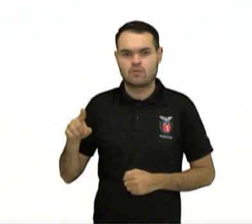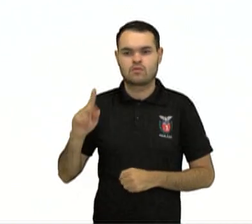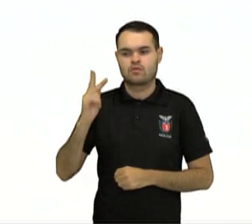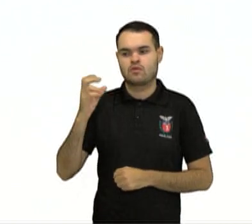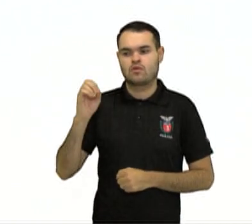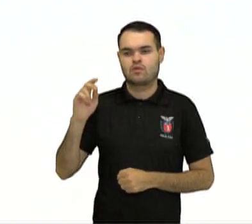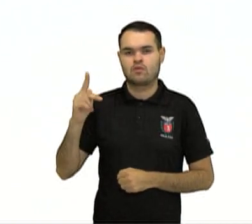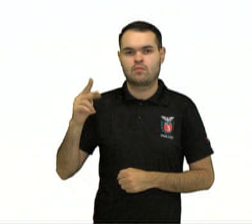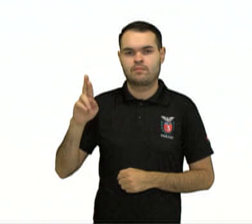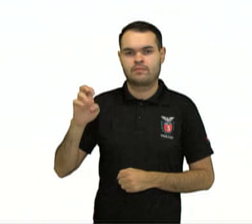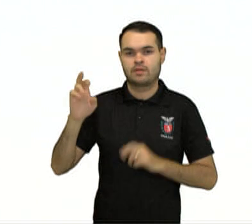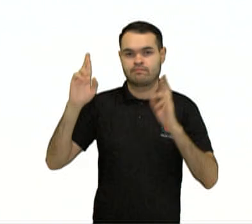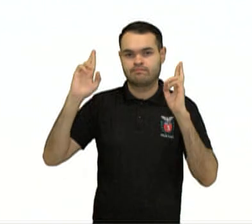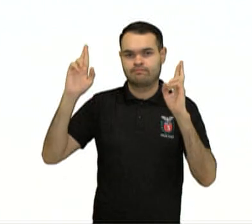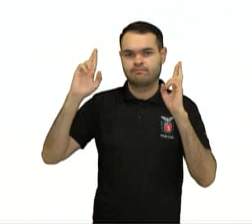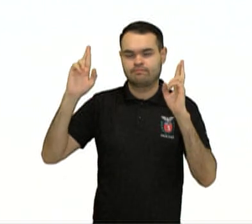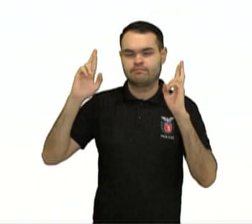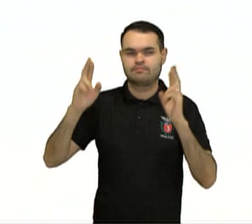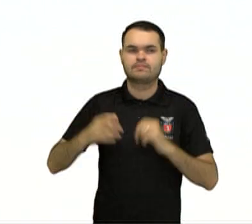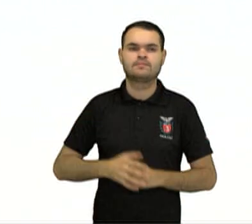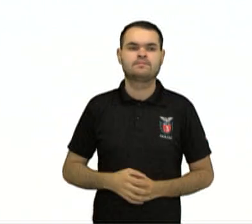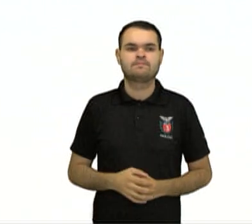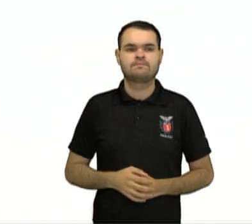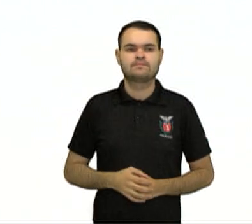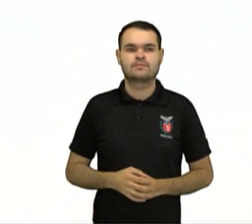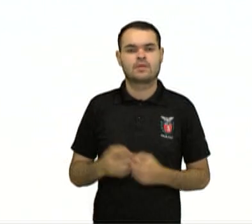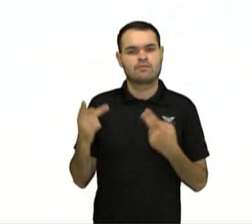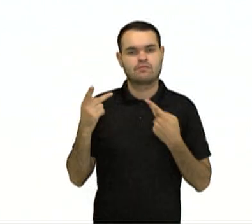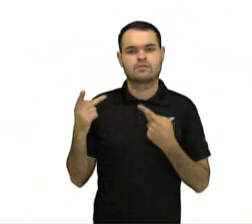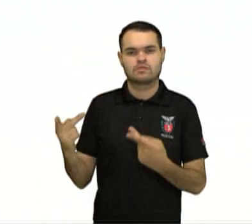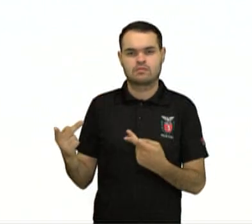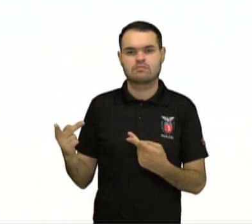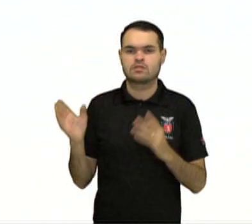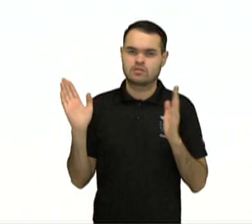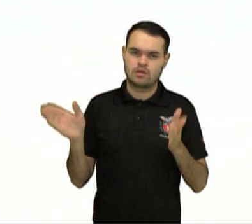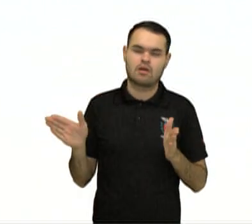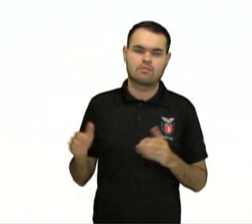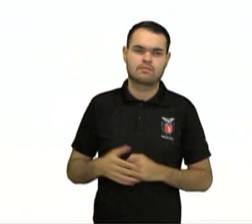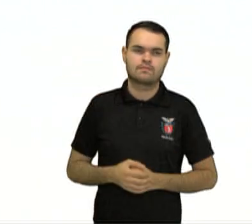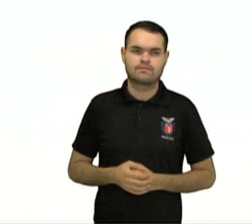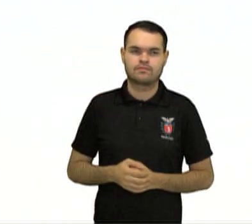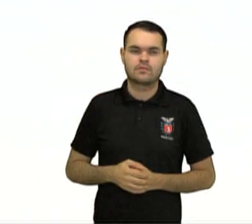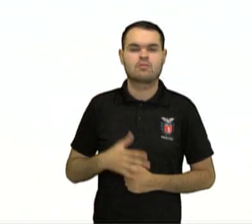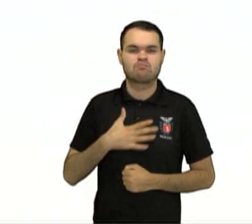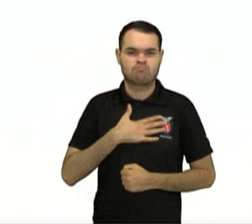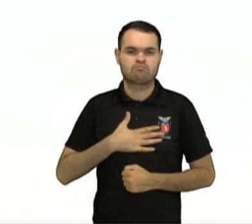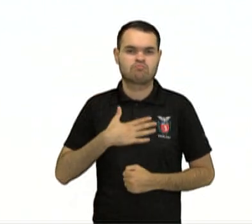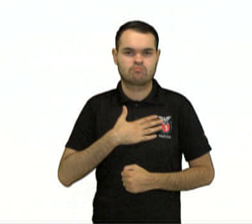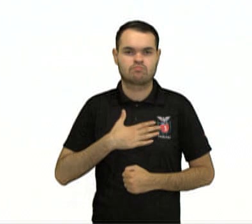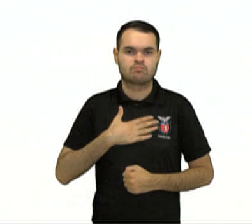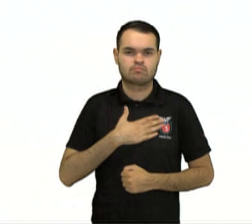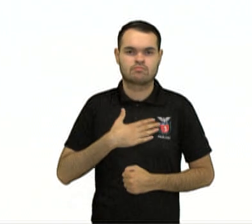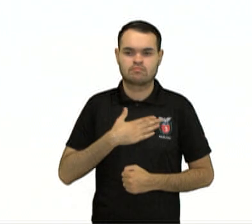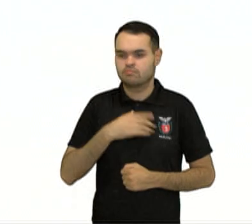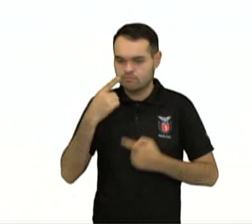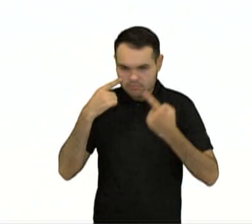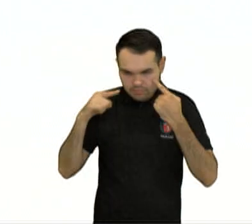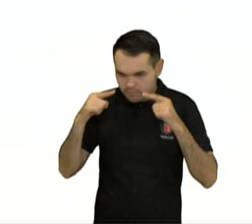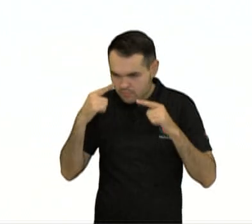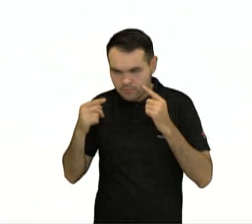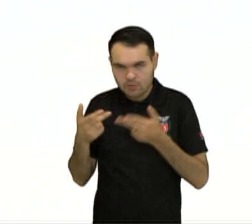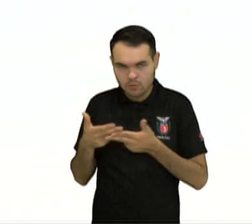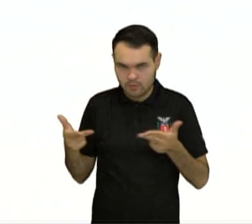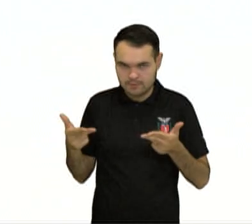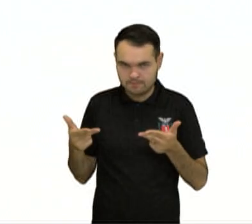quando você espera, de esperança que alguma coisa aconteça. Visit, visitar, acho que já apareceu. O like, gostar, e o check, de checar alguma